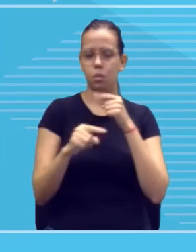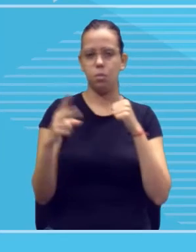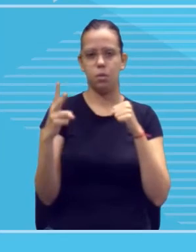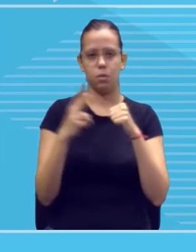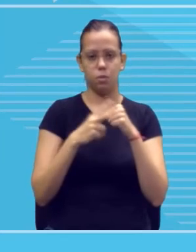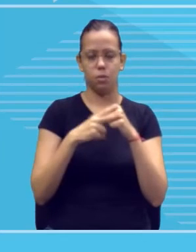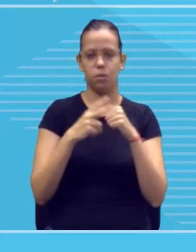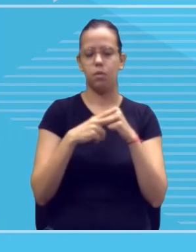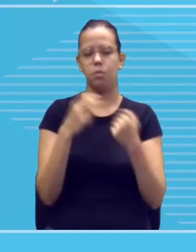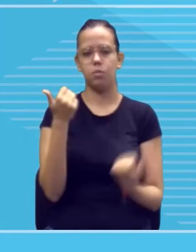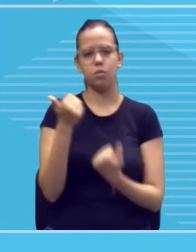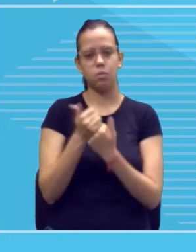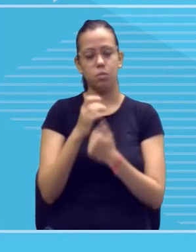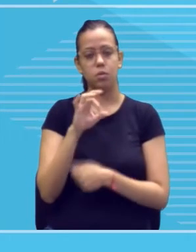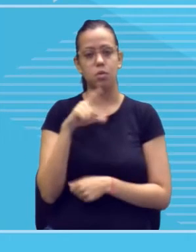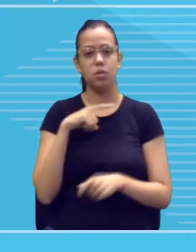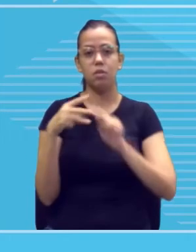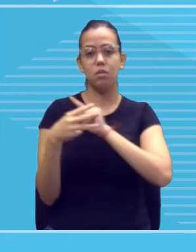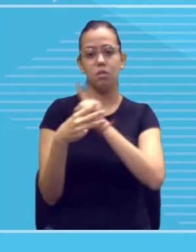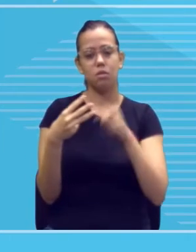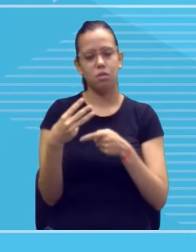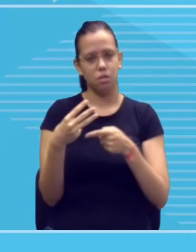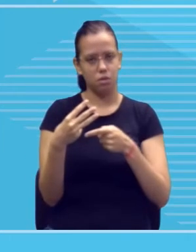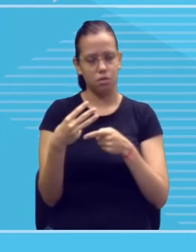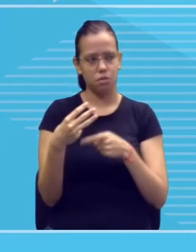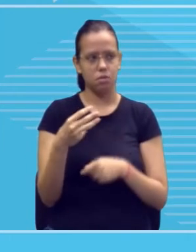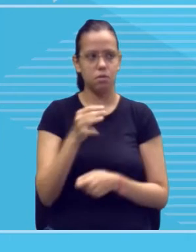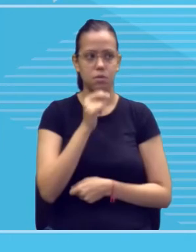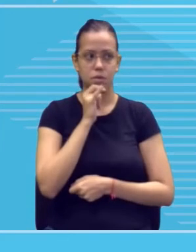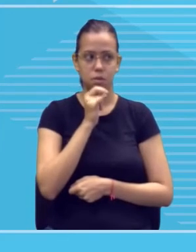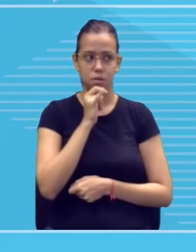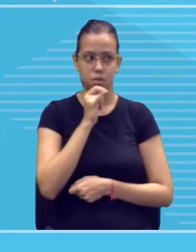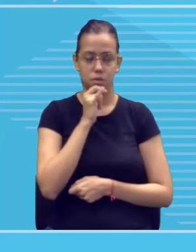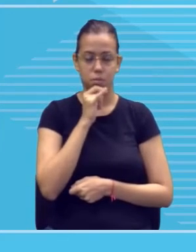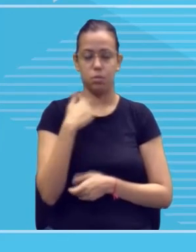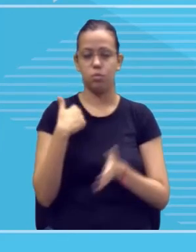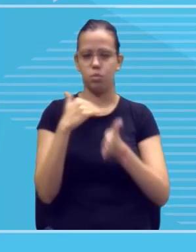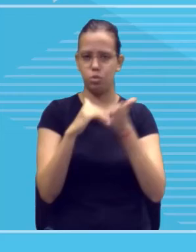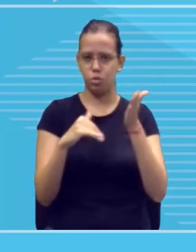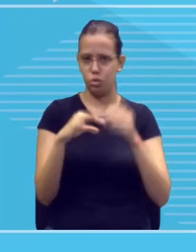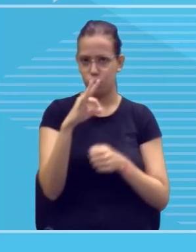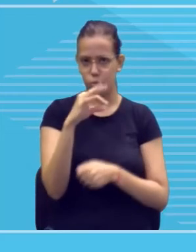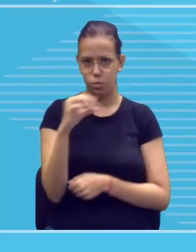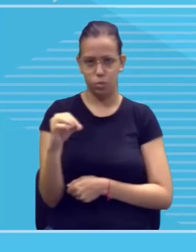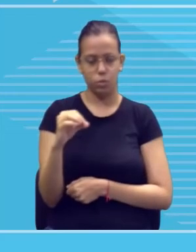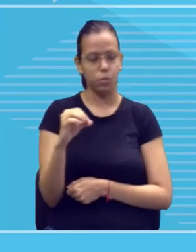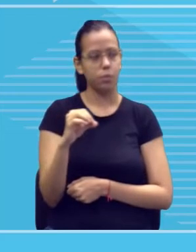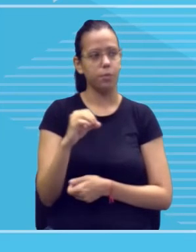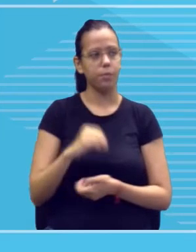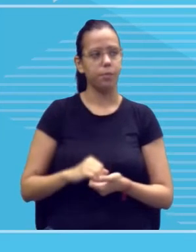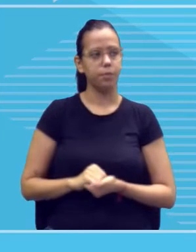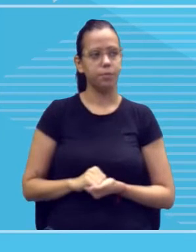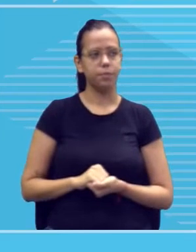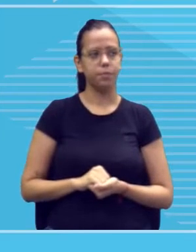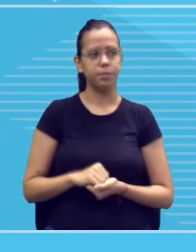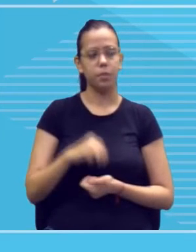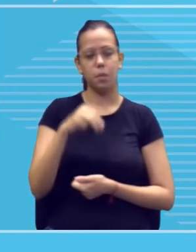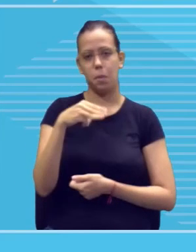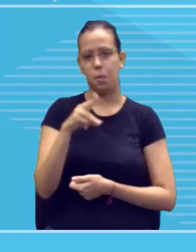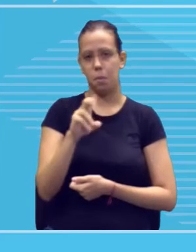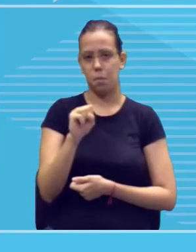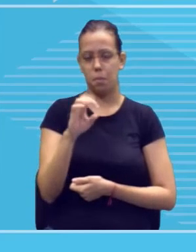modal tem só três exceções vou marcar aqui para vocês então vai elimina esse tio e fica Master tá